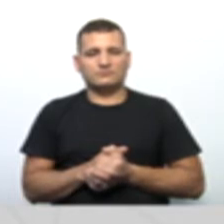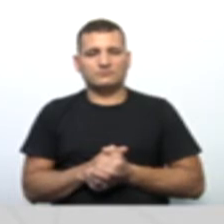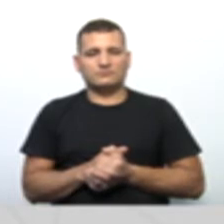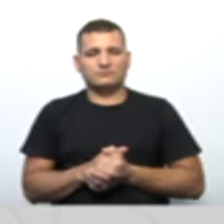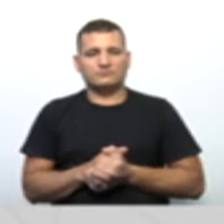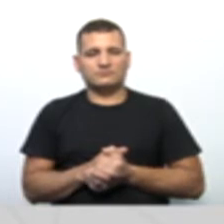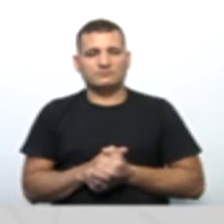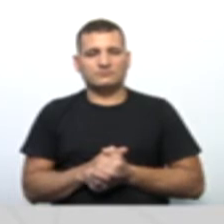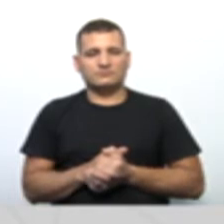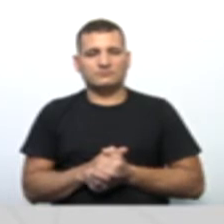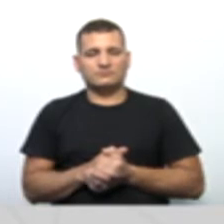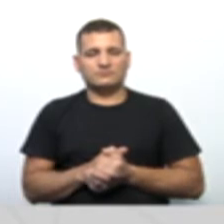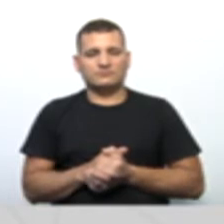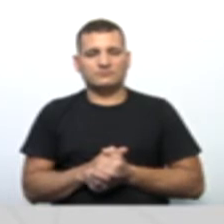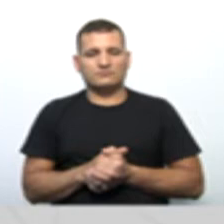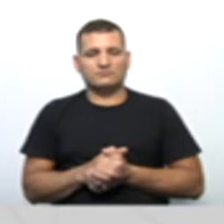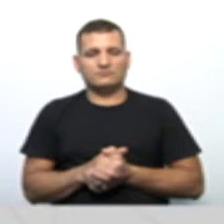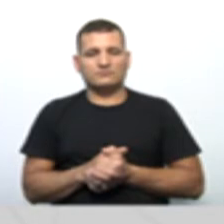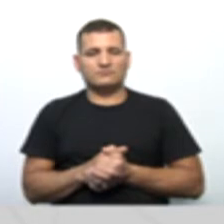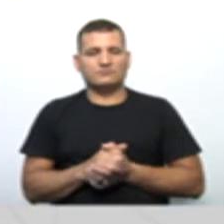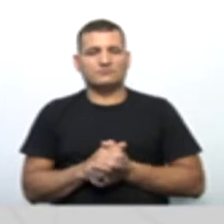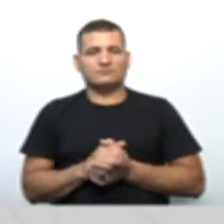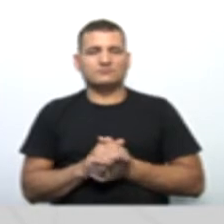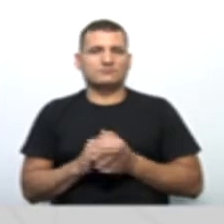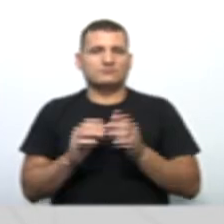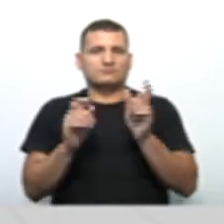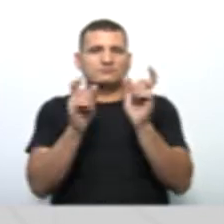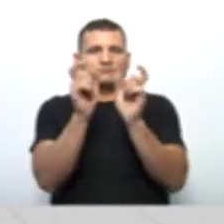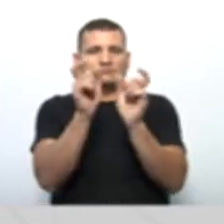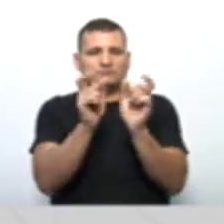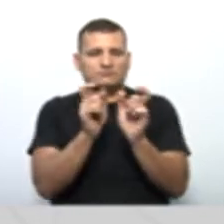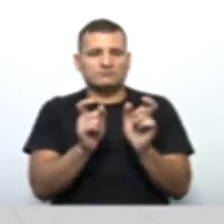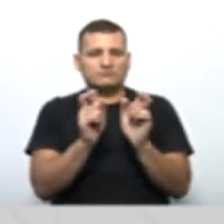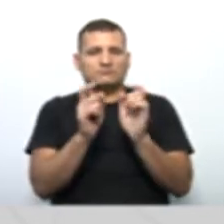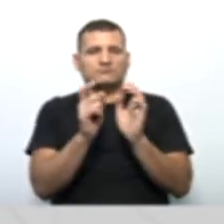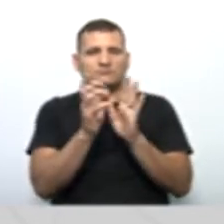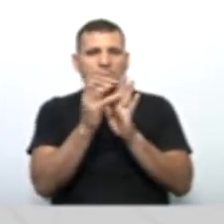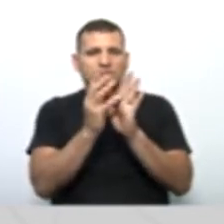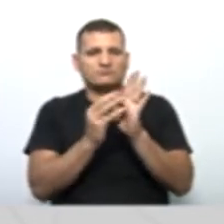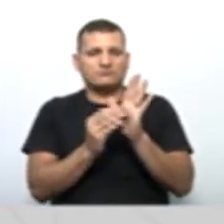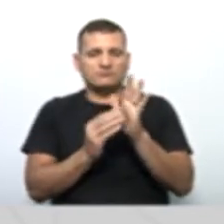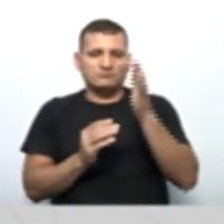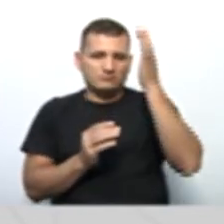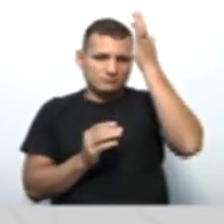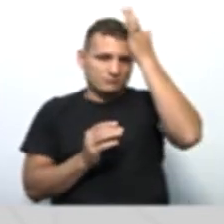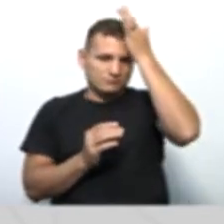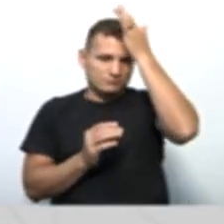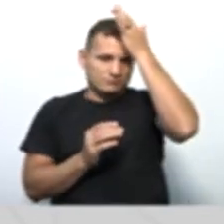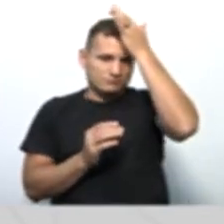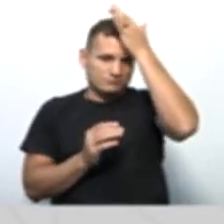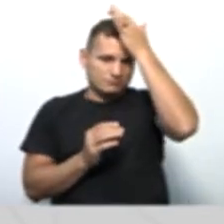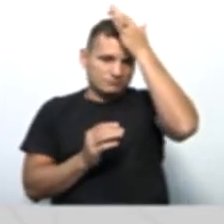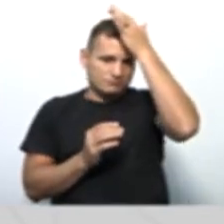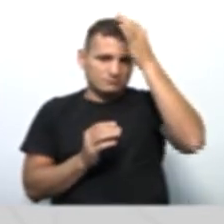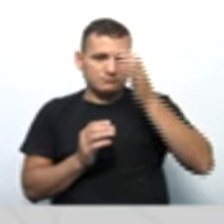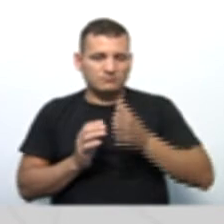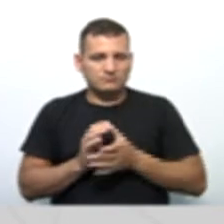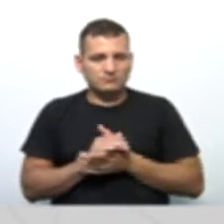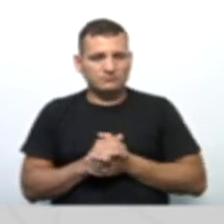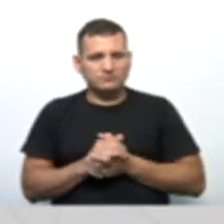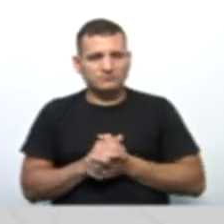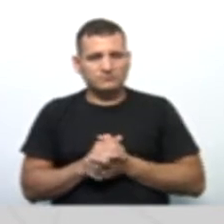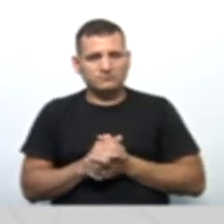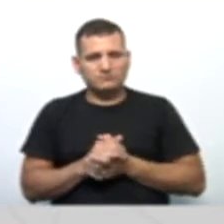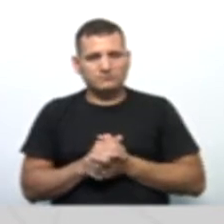guia com com os links pra pessoas e encaminhada a outros pontos não se coloca aqui ó